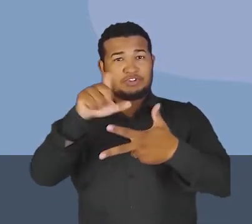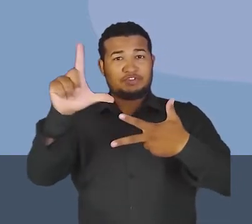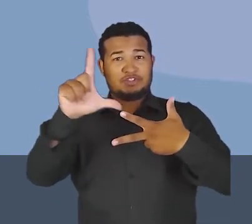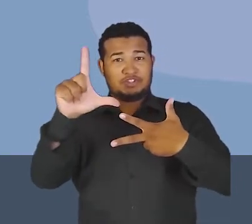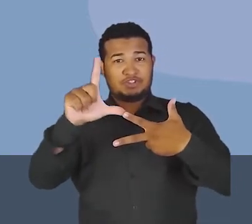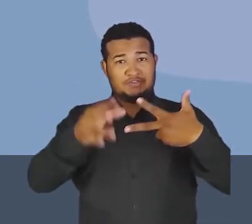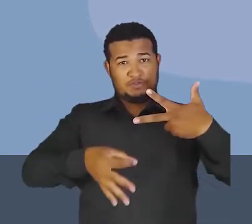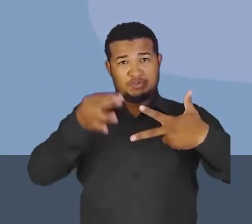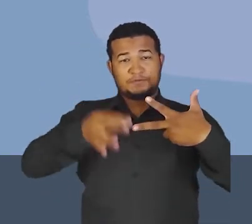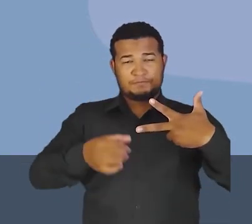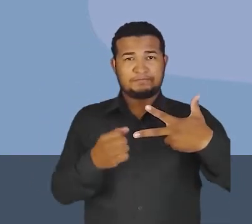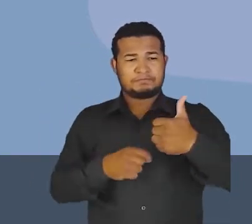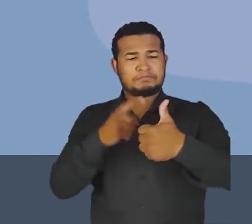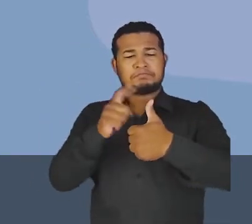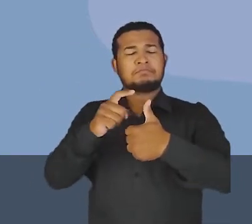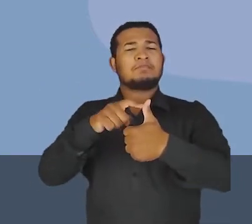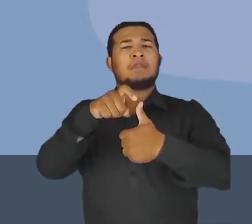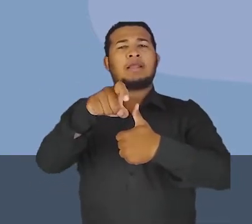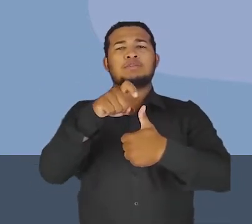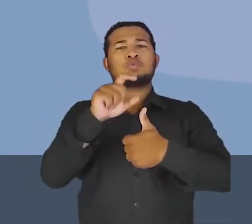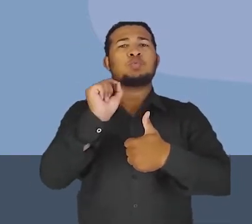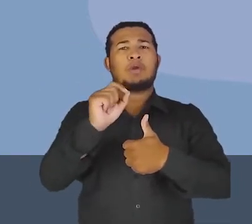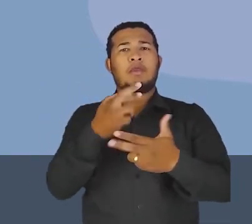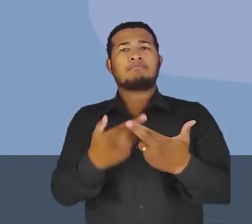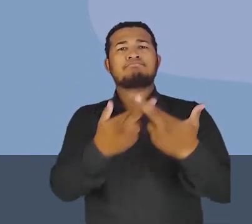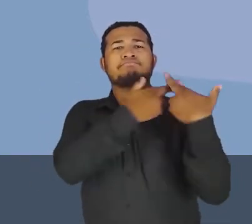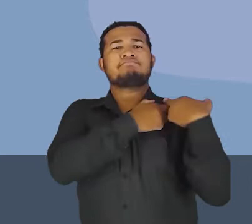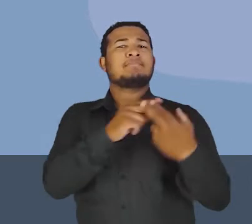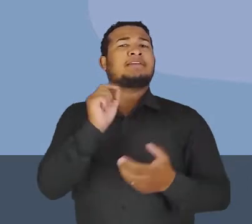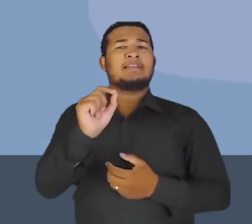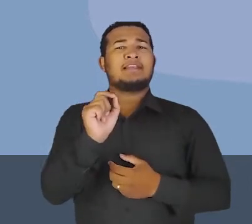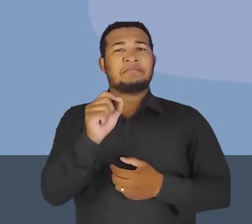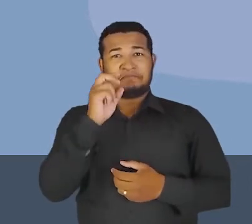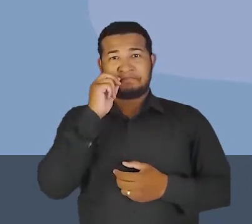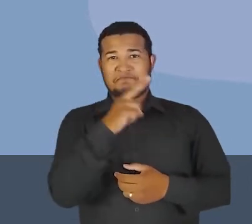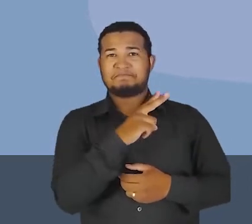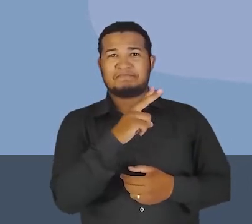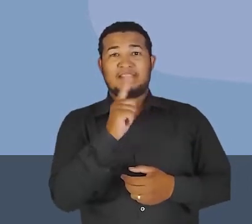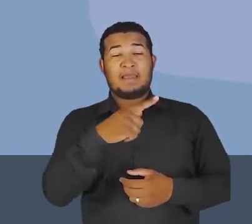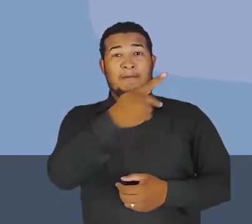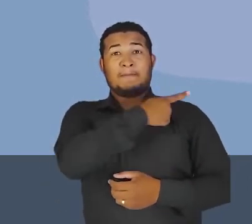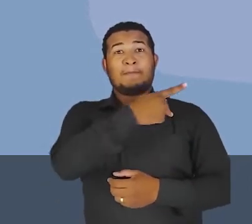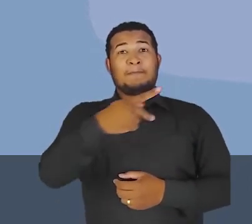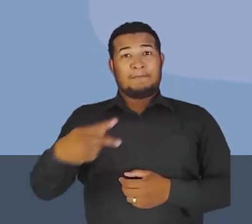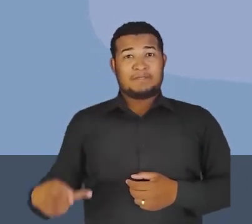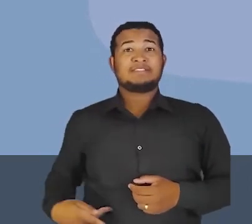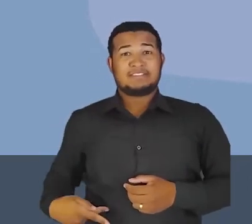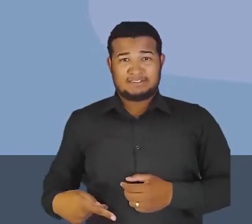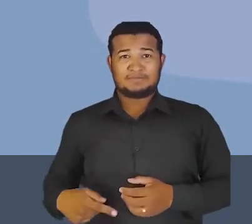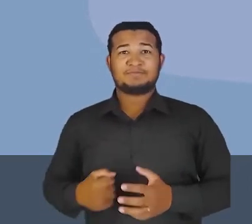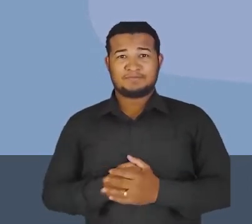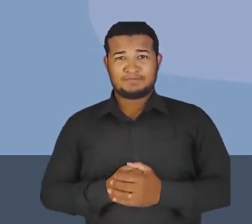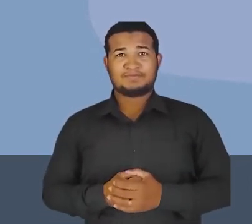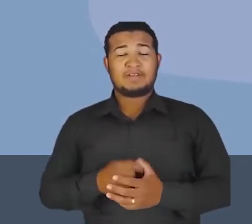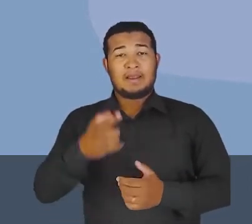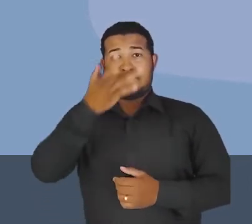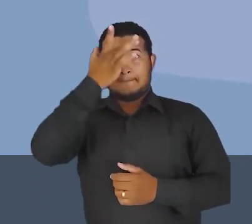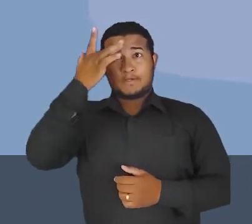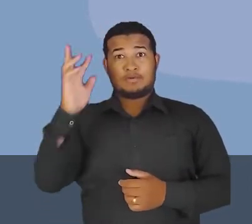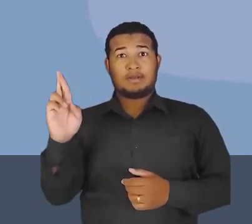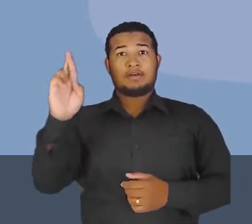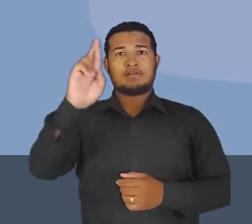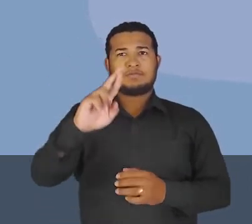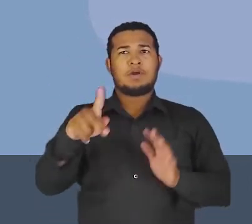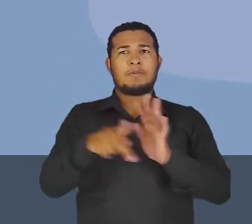ver? Poder executivo federal. Quem é o chefe? Como você vê aí, é o presidente da República. É o responsável